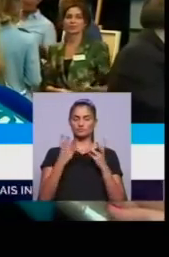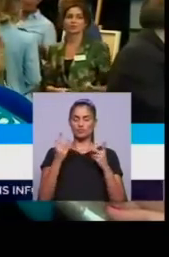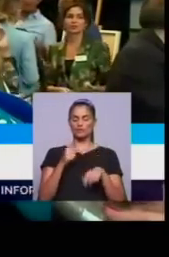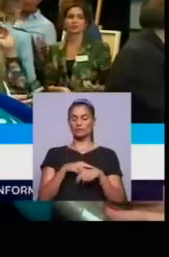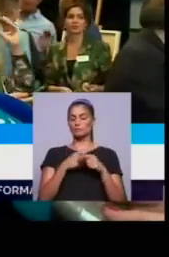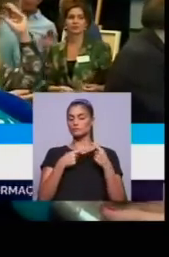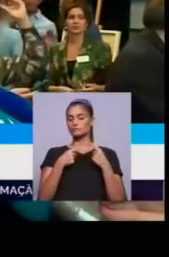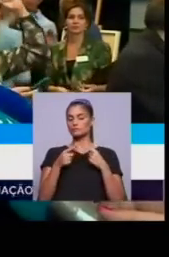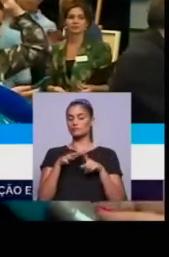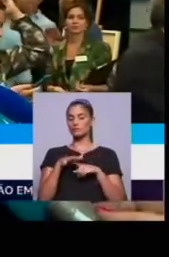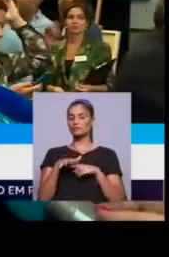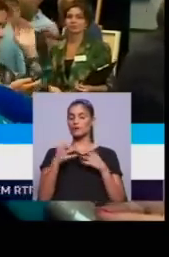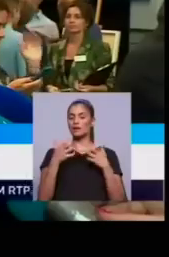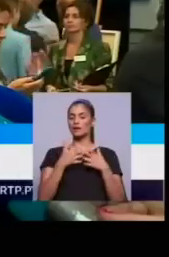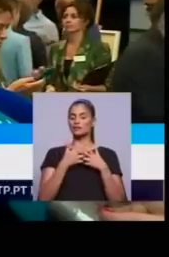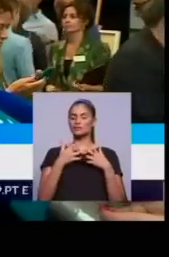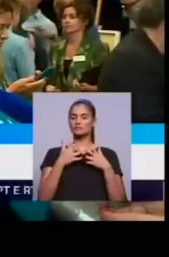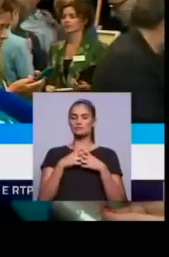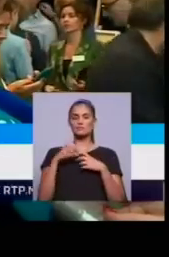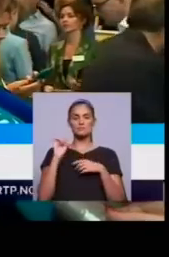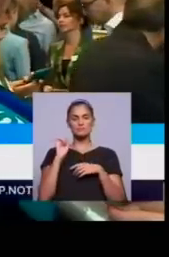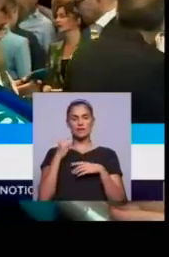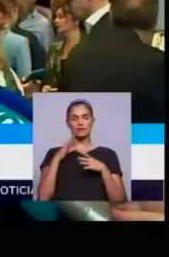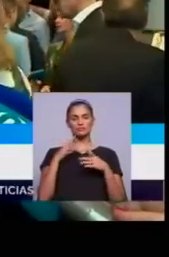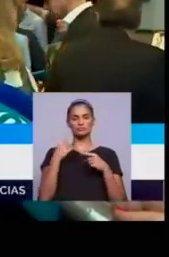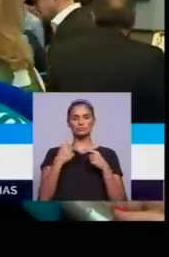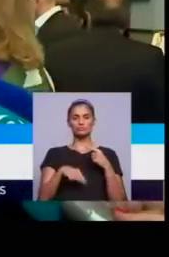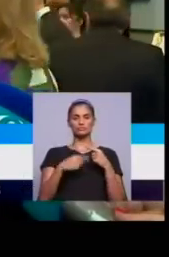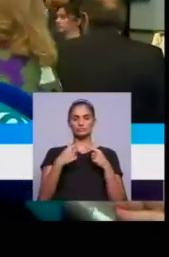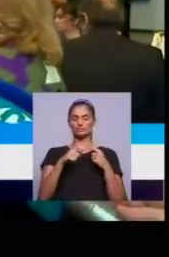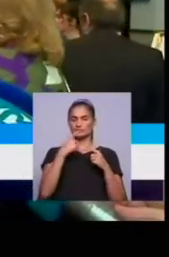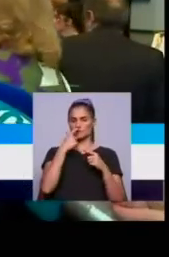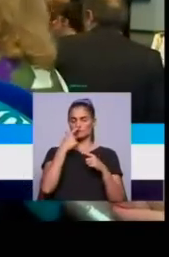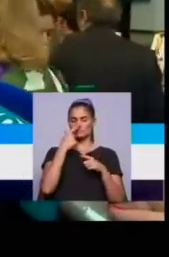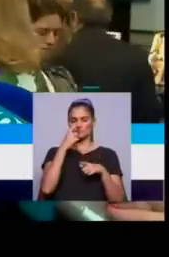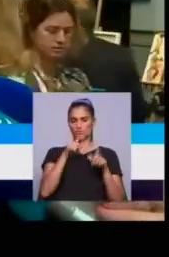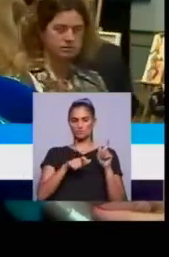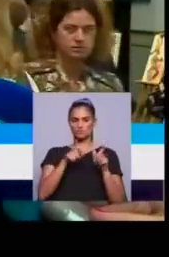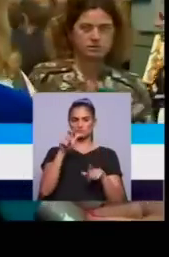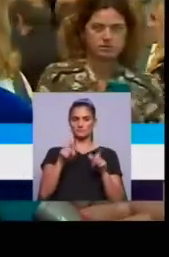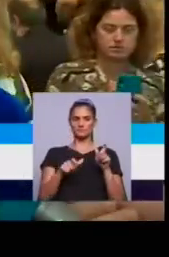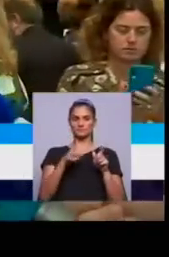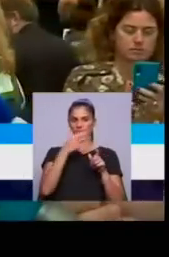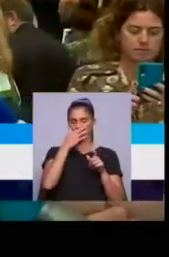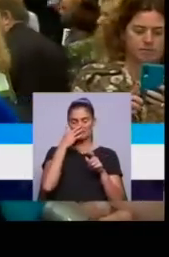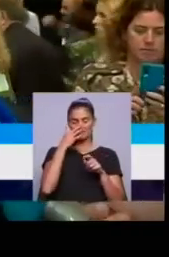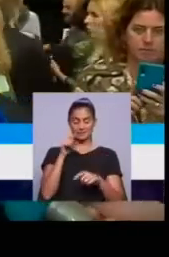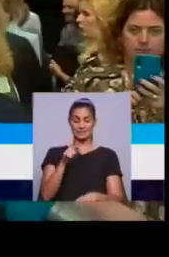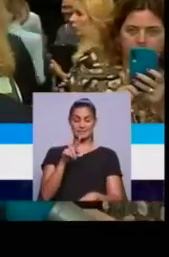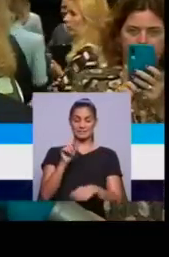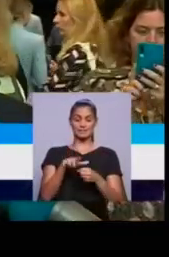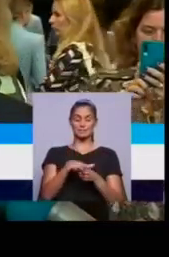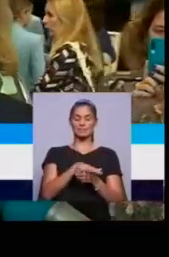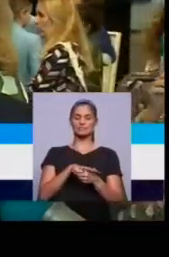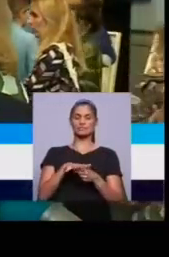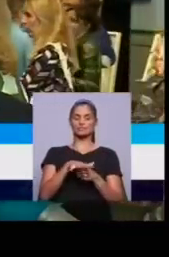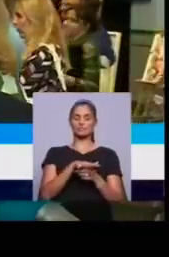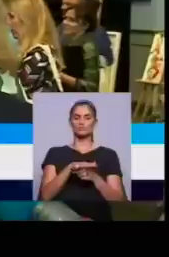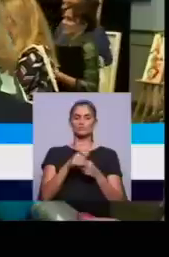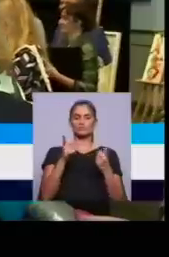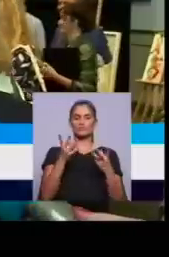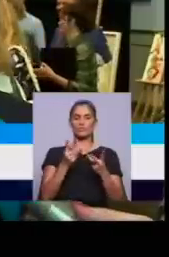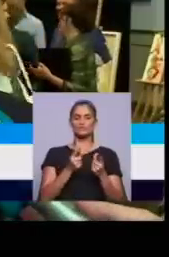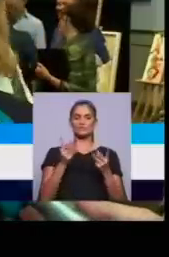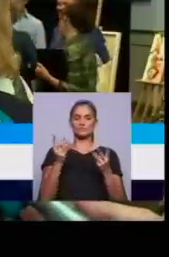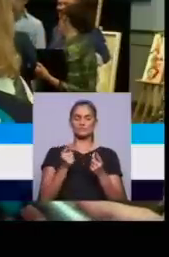da Guerra consequências na vida de todos os dias das pessoas e nesse quadro e este